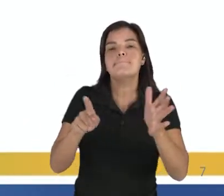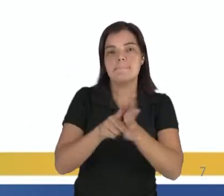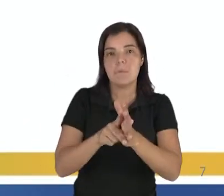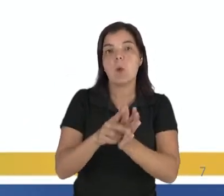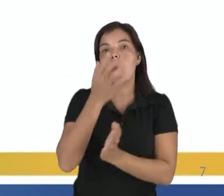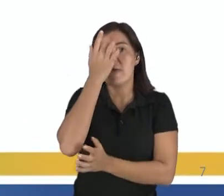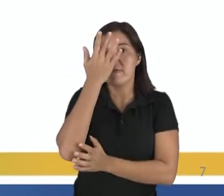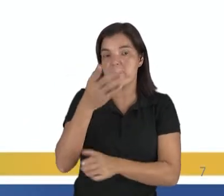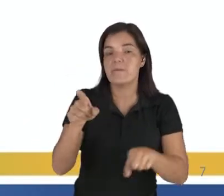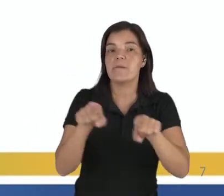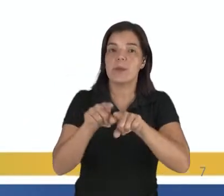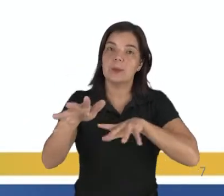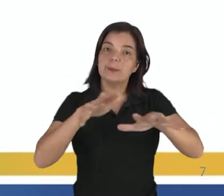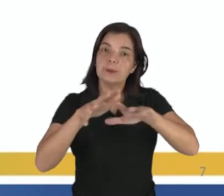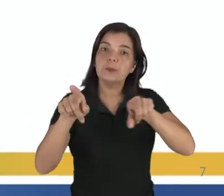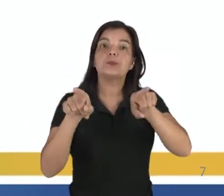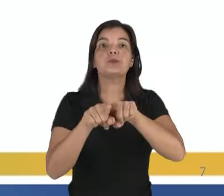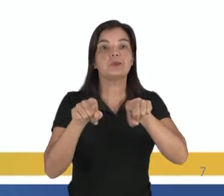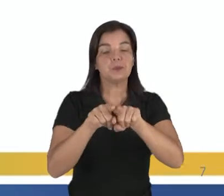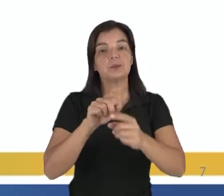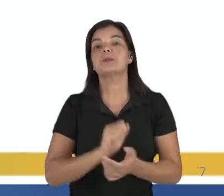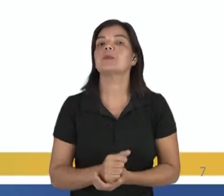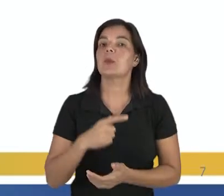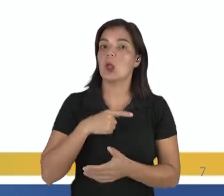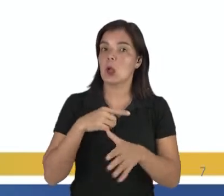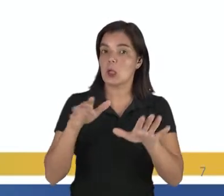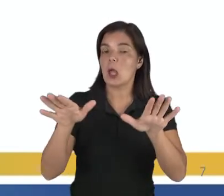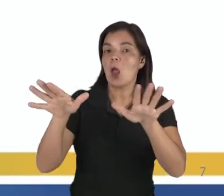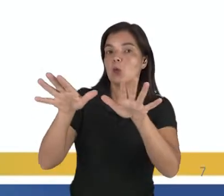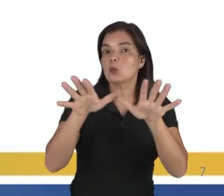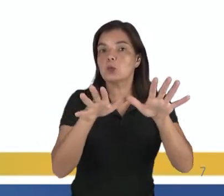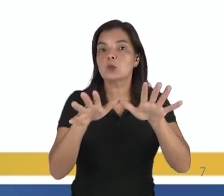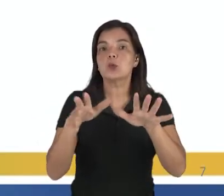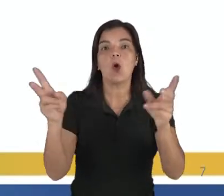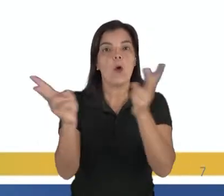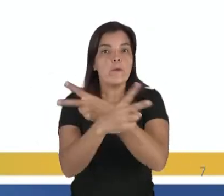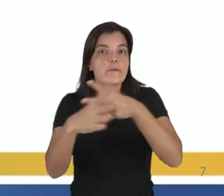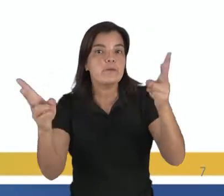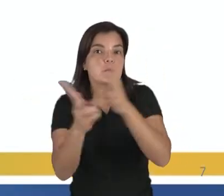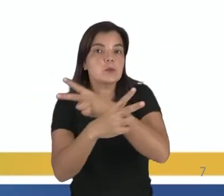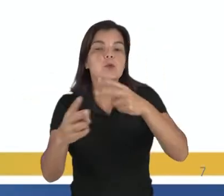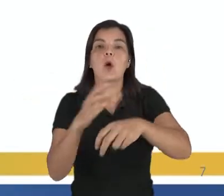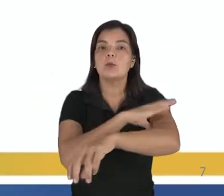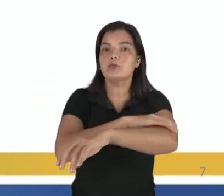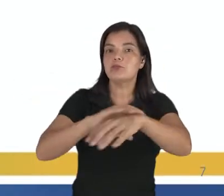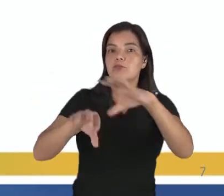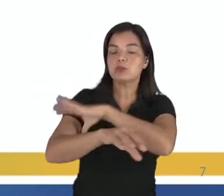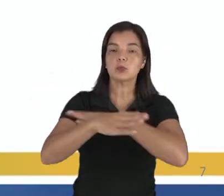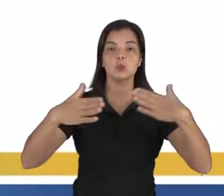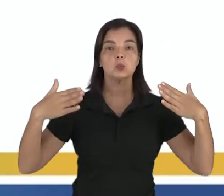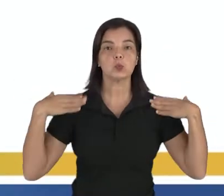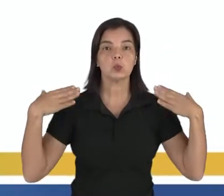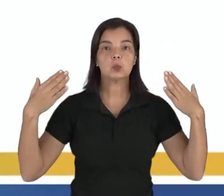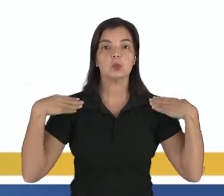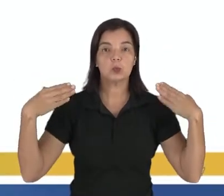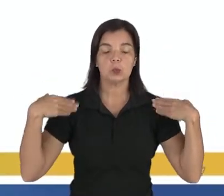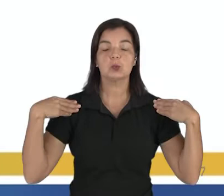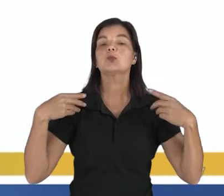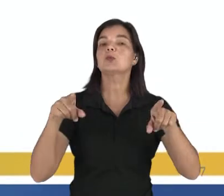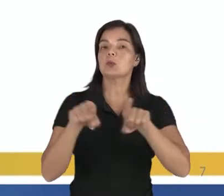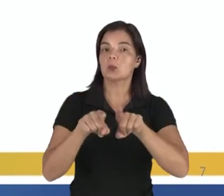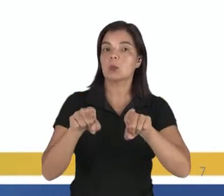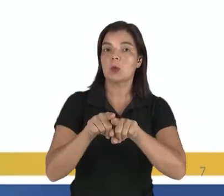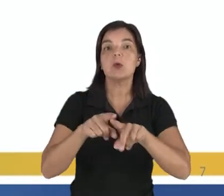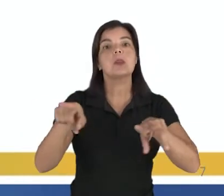deslocamento. Possuem asas que se inflam com o vento entre os braços e o tronco e entre